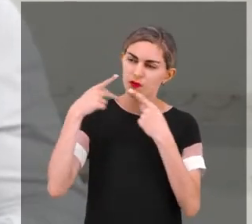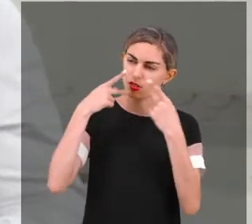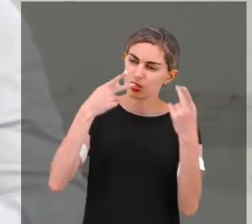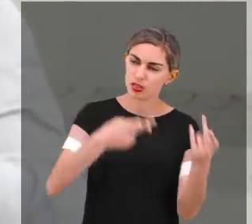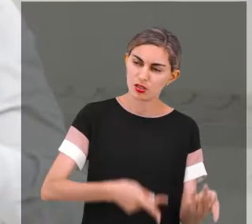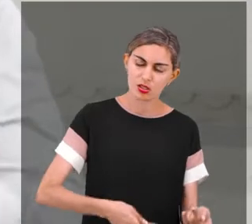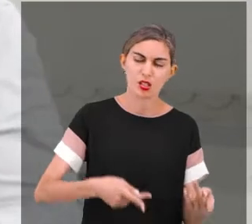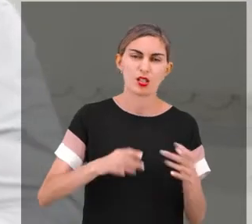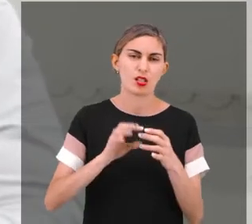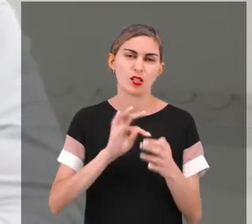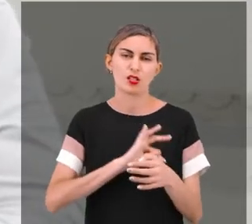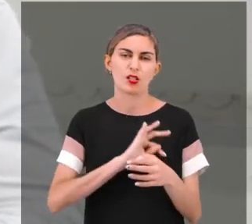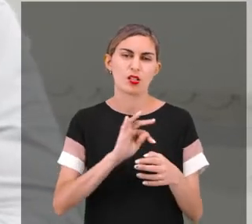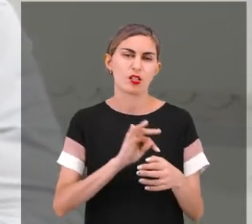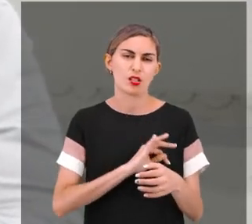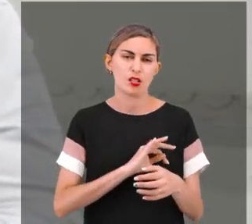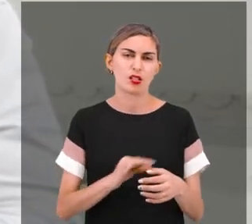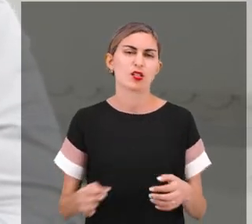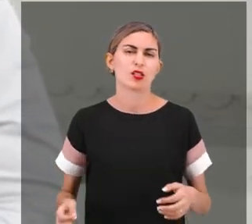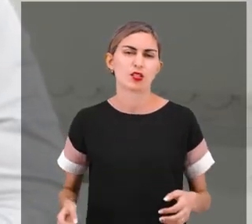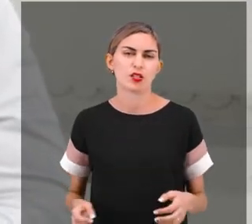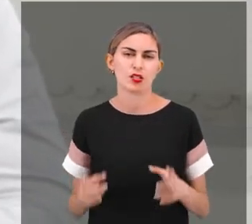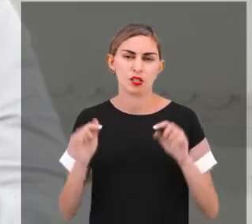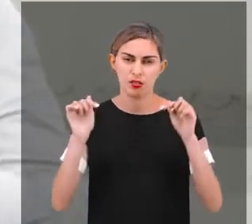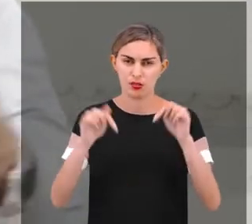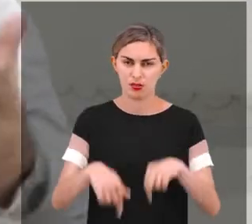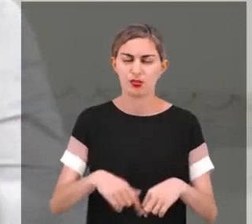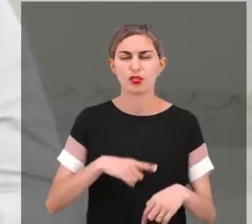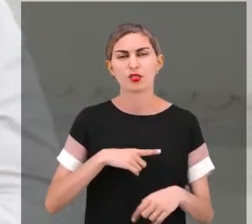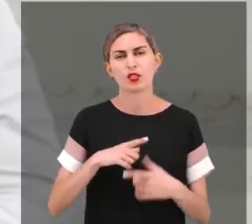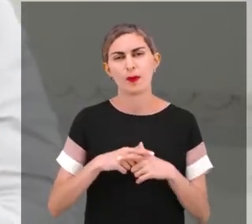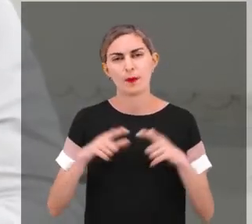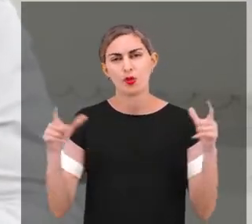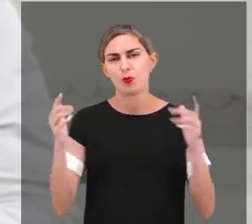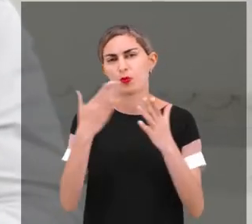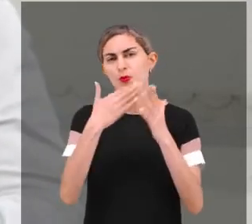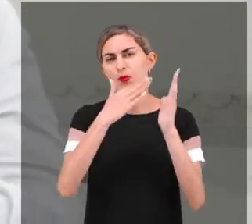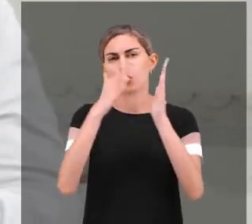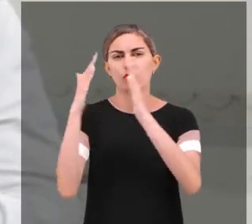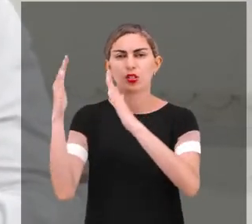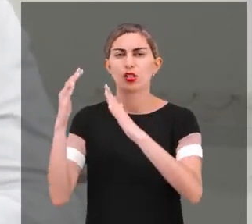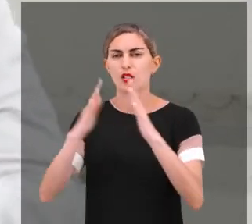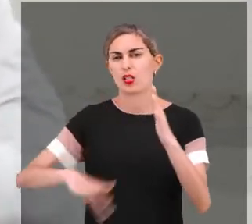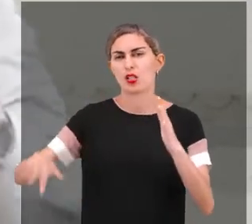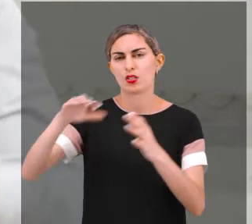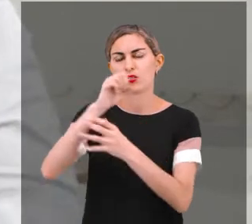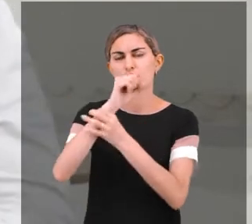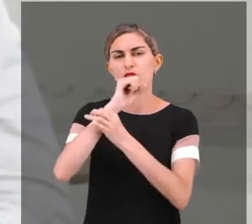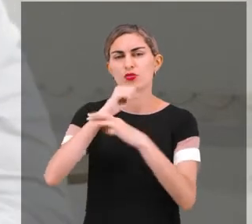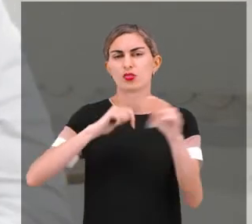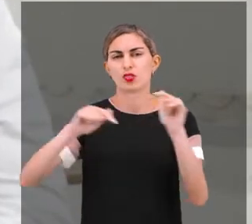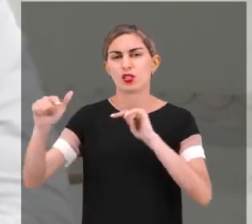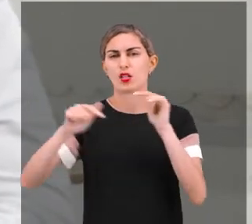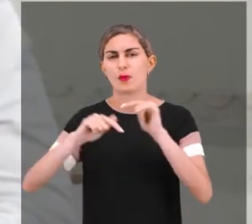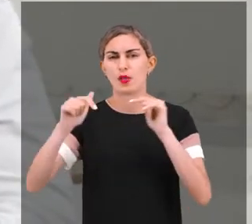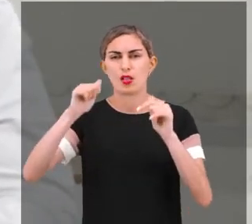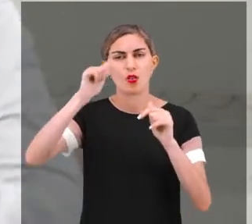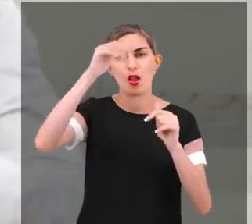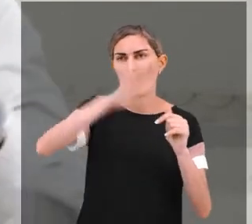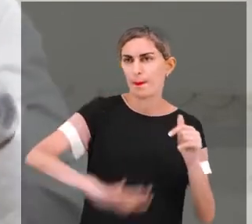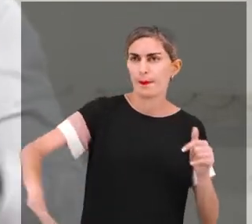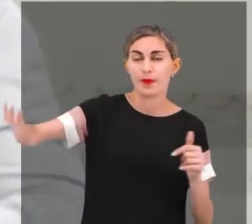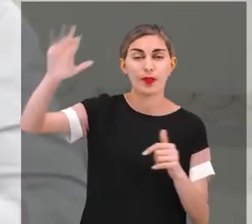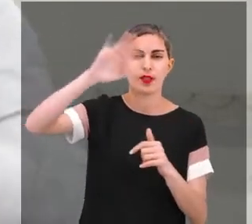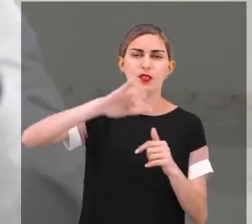aqui, fazerem visitas técnicas, né? E aqui nós temos a maior biblioteca na área de segurança do trabalhador da América Latina,